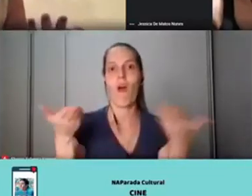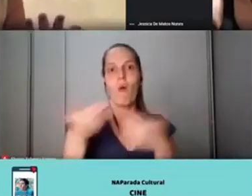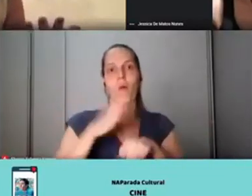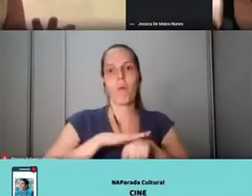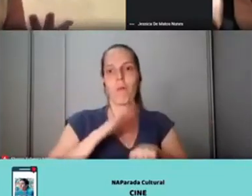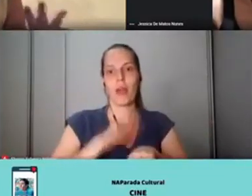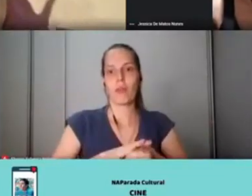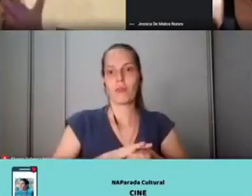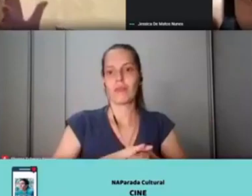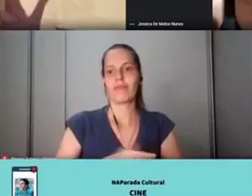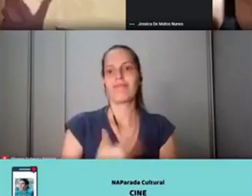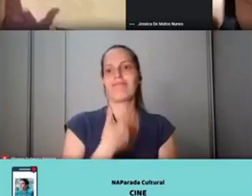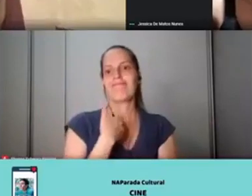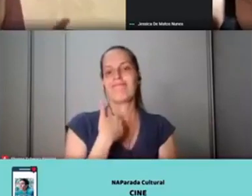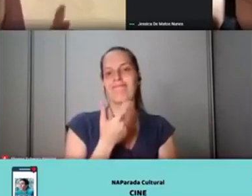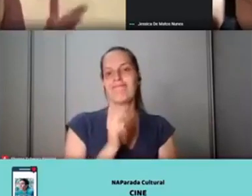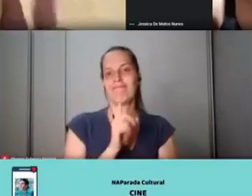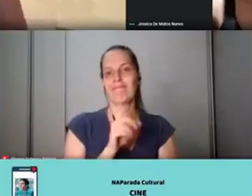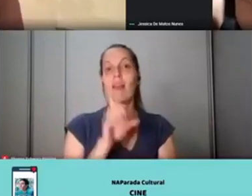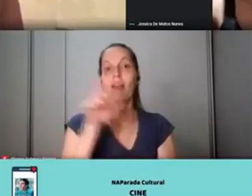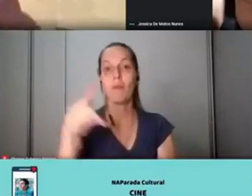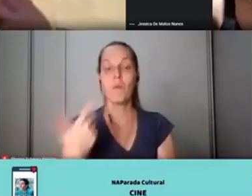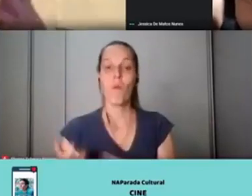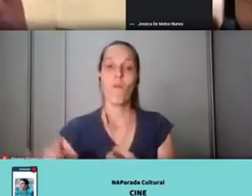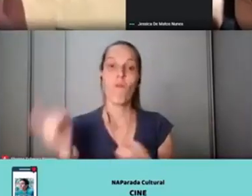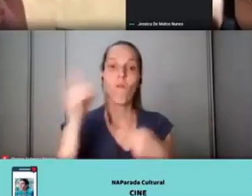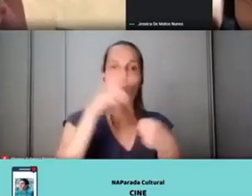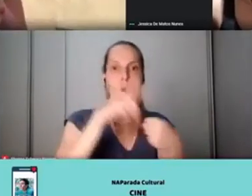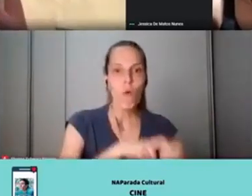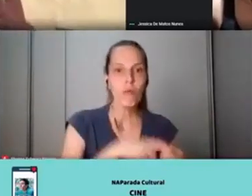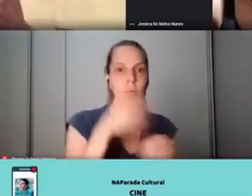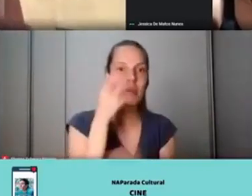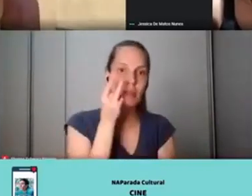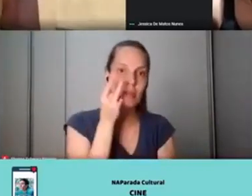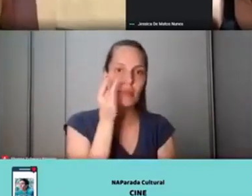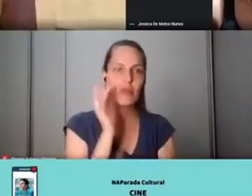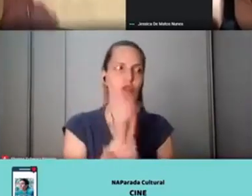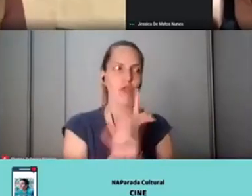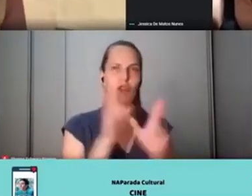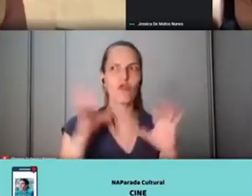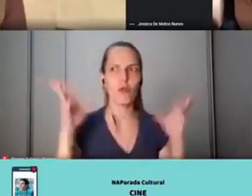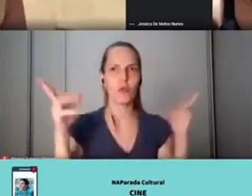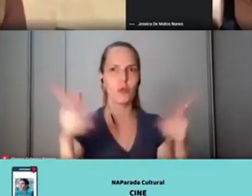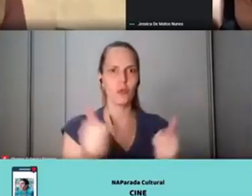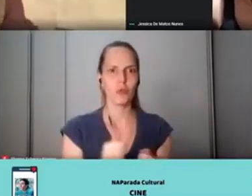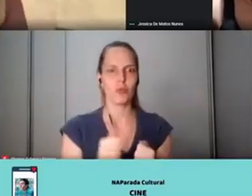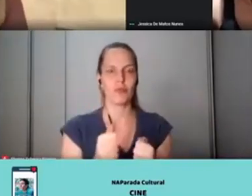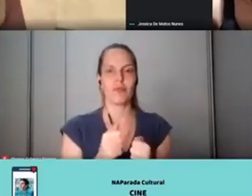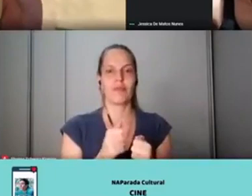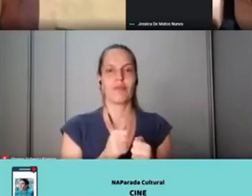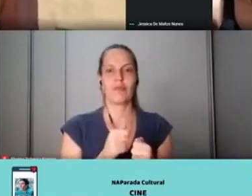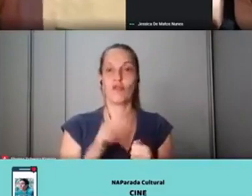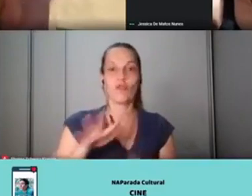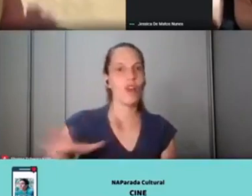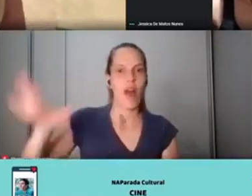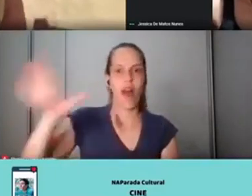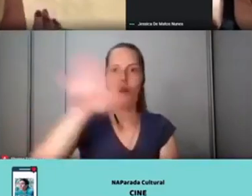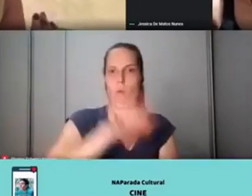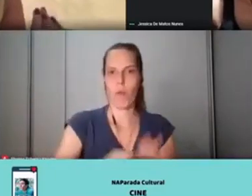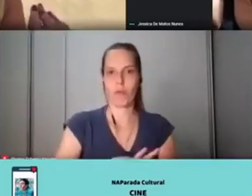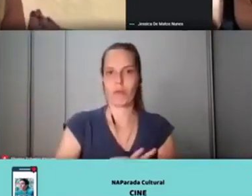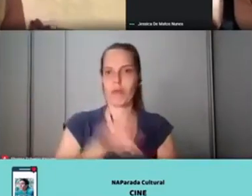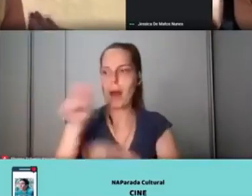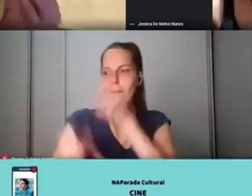retornar para o presencial, vai ser diferente para todos, de forma geral. Para quem está chegando na universidade, para quem já